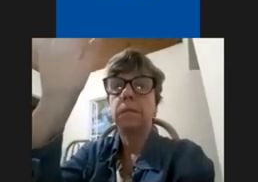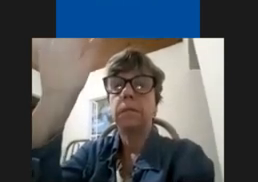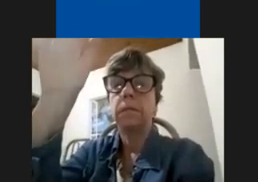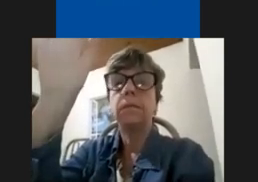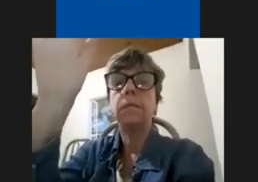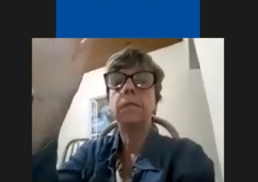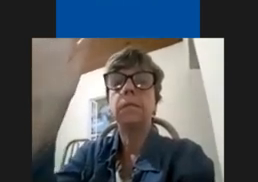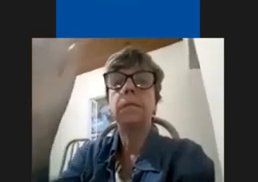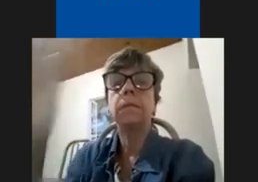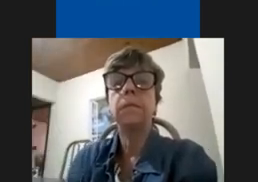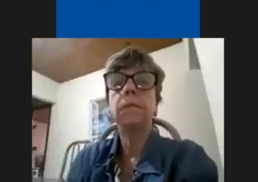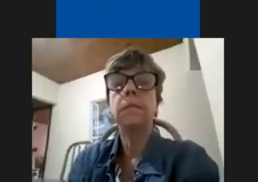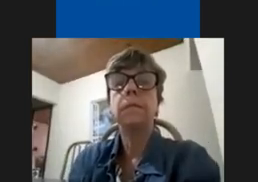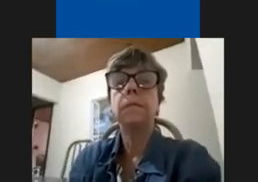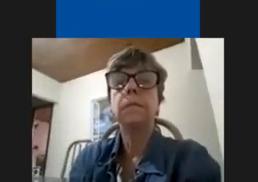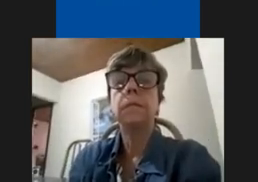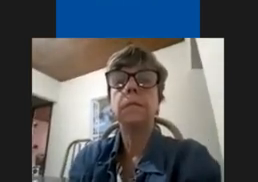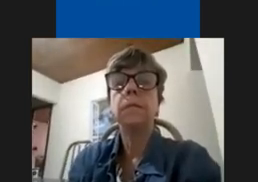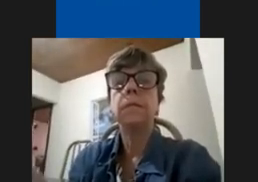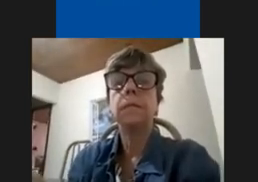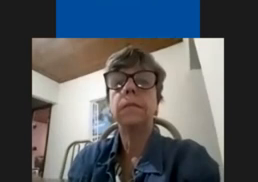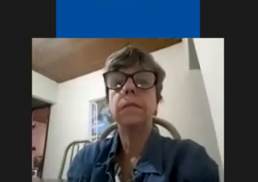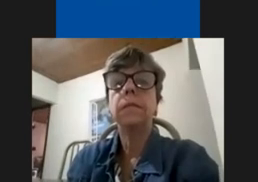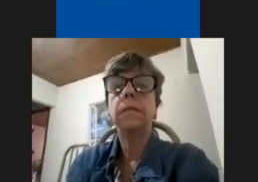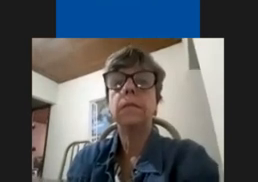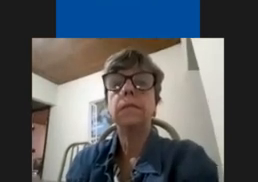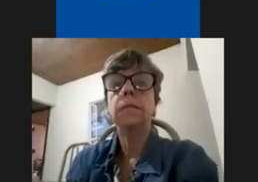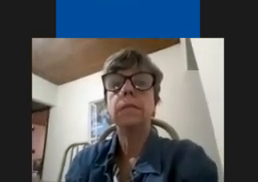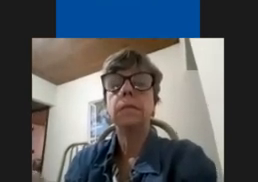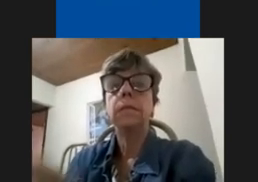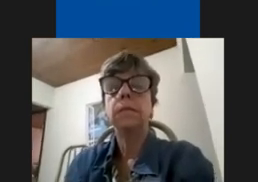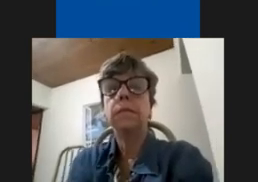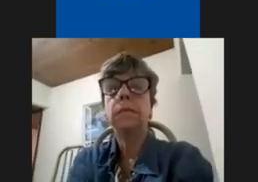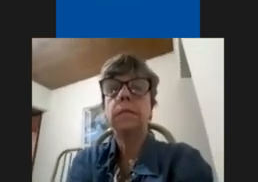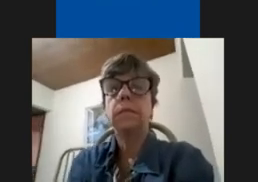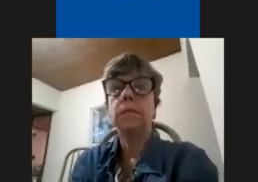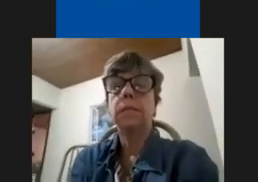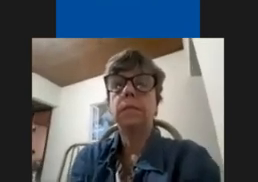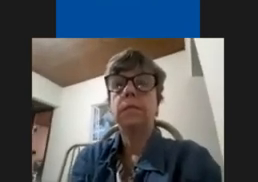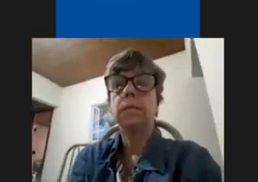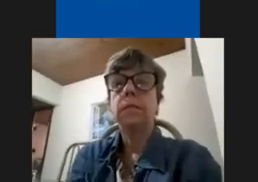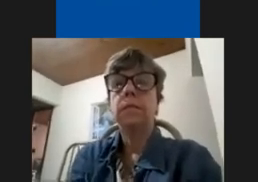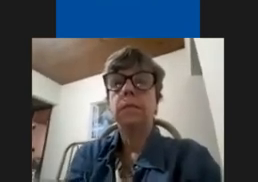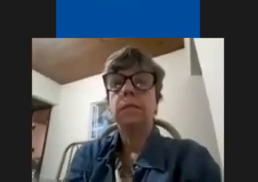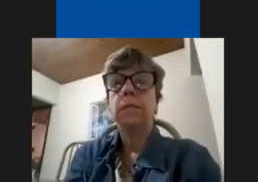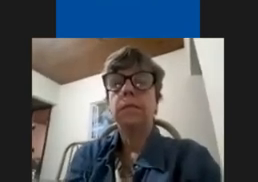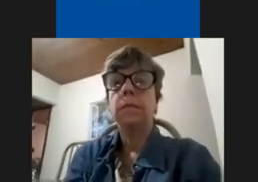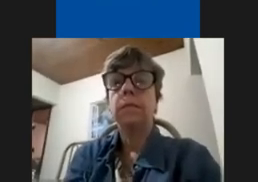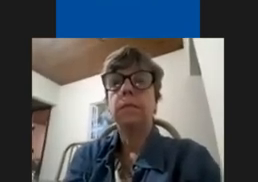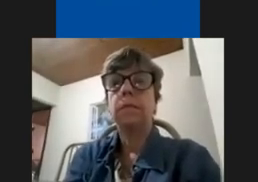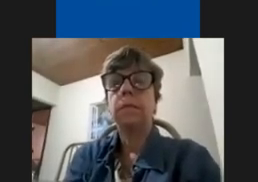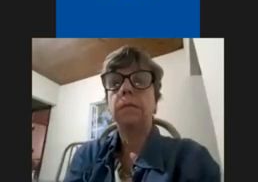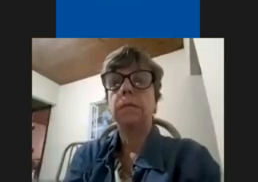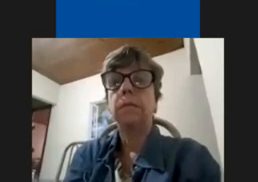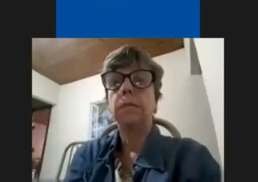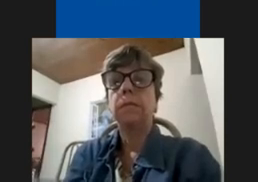mais idosas, né? Que possam ter alguma doença que às vezes nem elas saibam, né? Porque isso que é o mais problemático